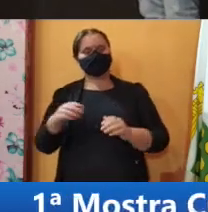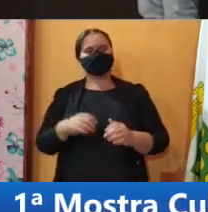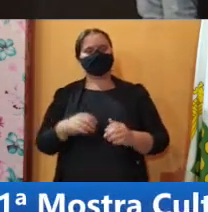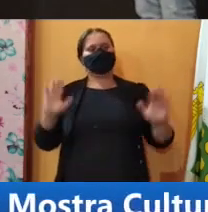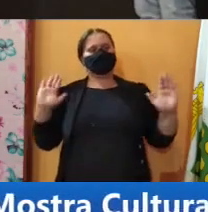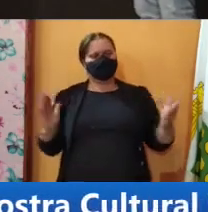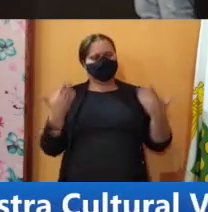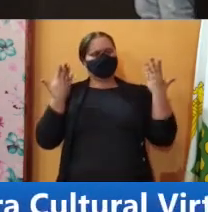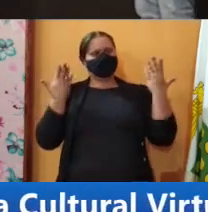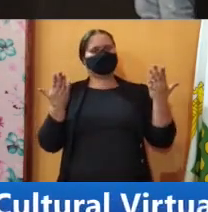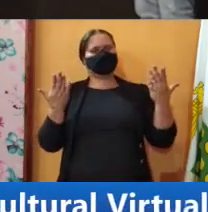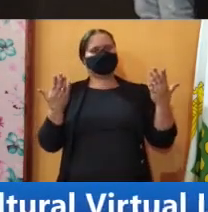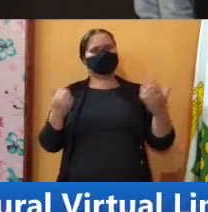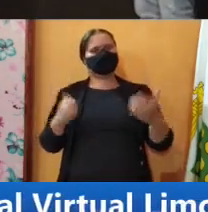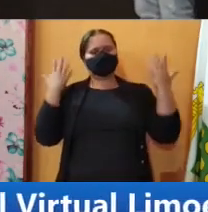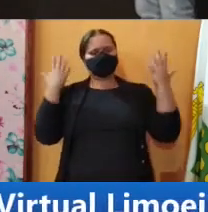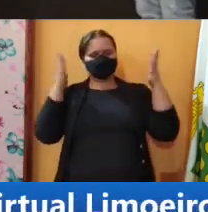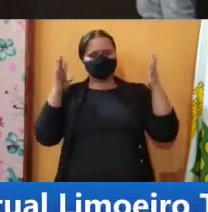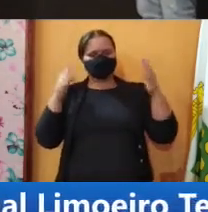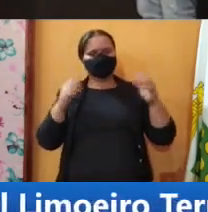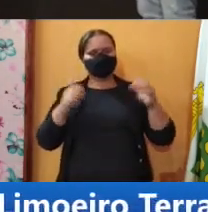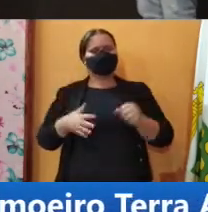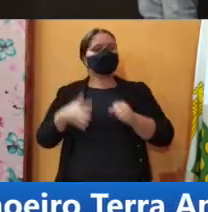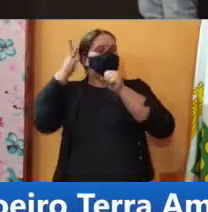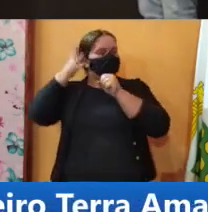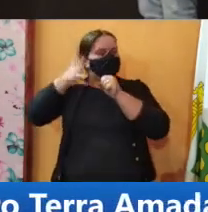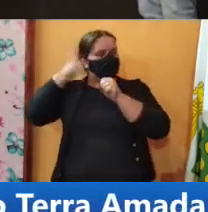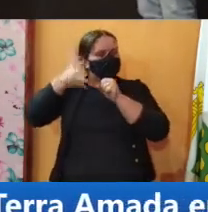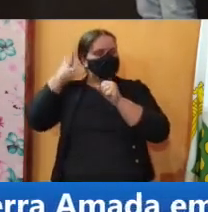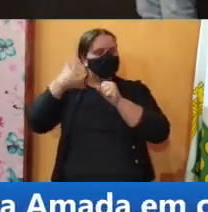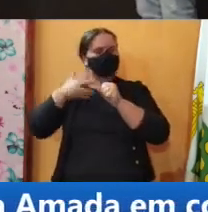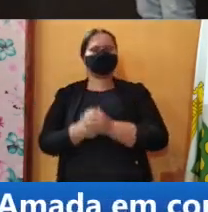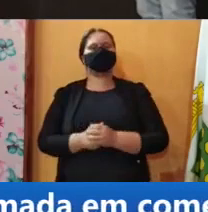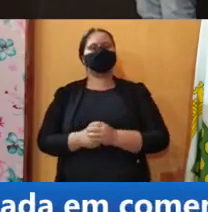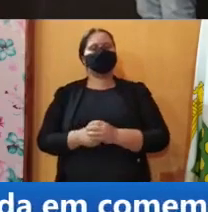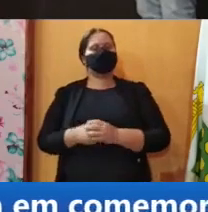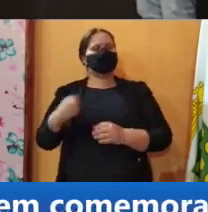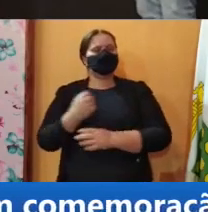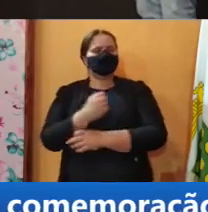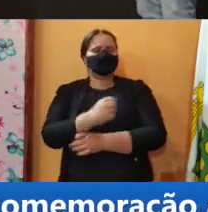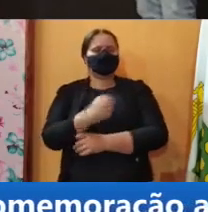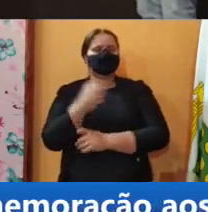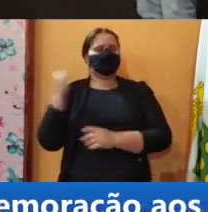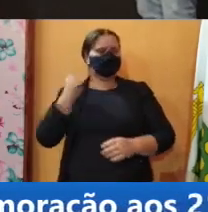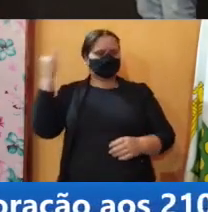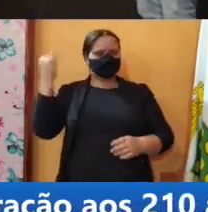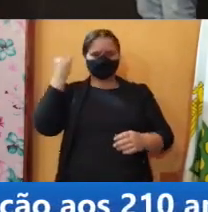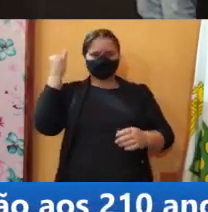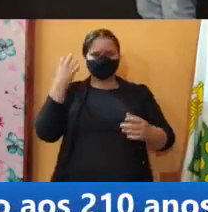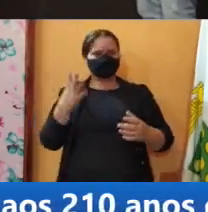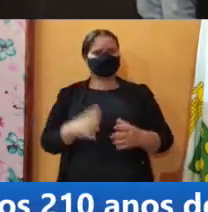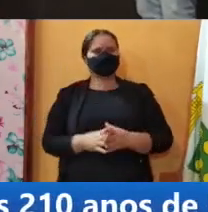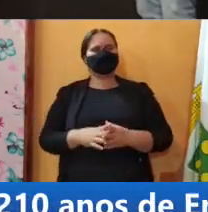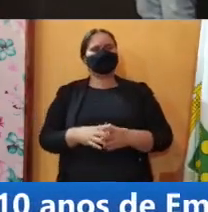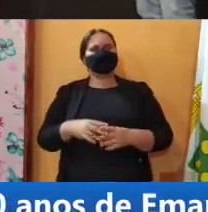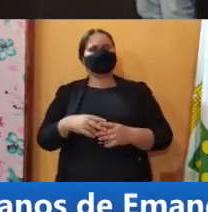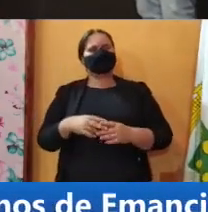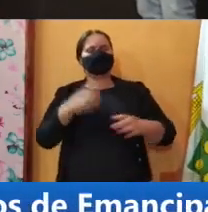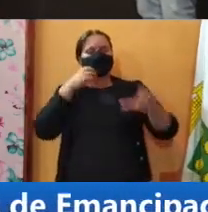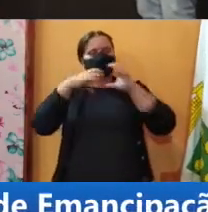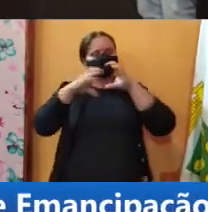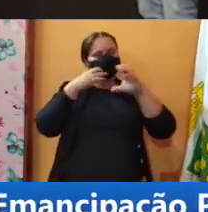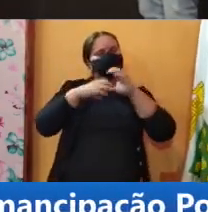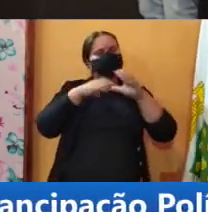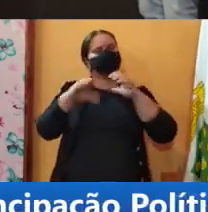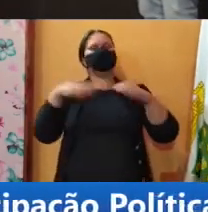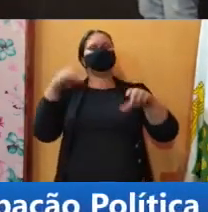homenagem da nossa cidade que você faz no rádio, que, sem sombra de dúvidas, é o grande, né, basilar da comunicação daqui